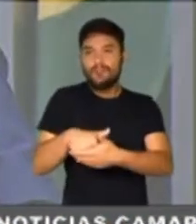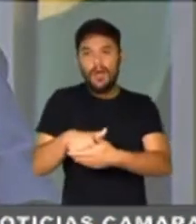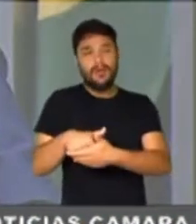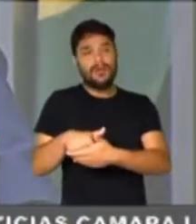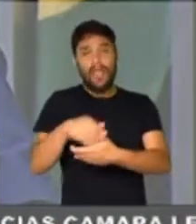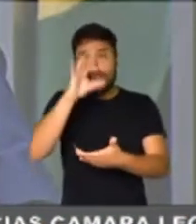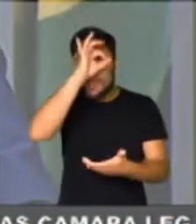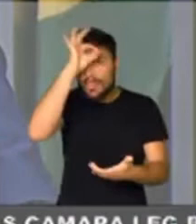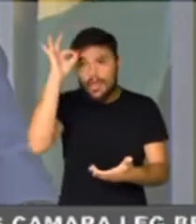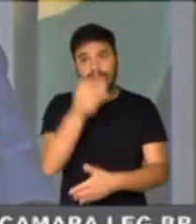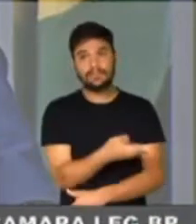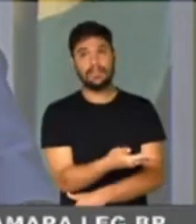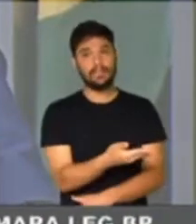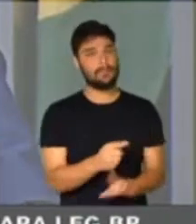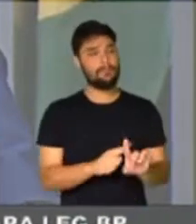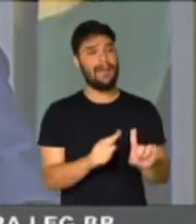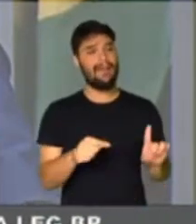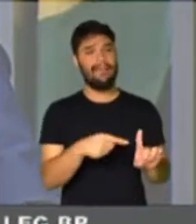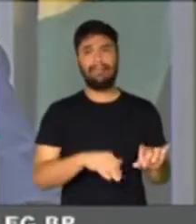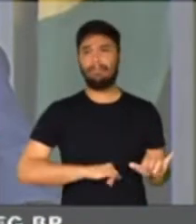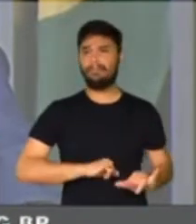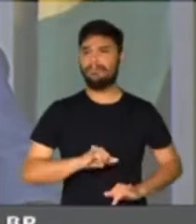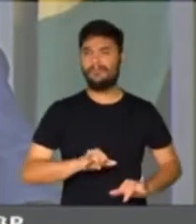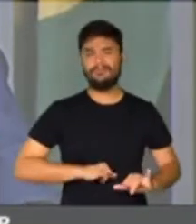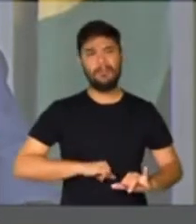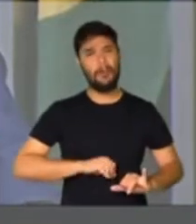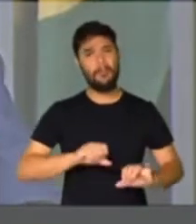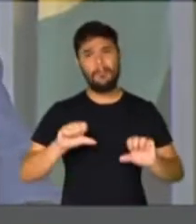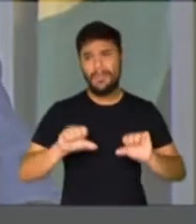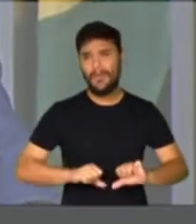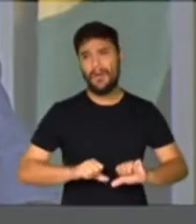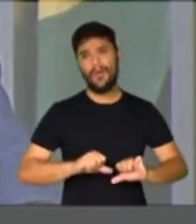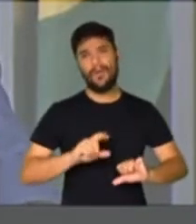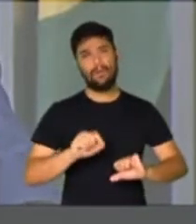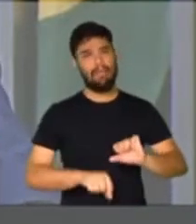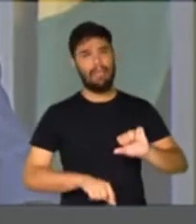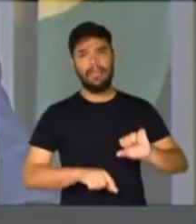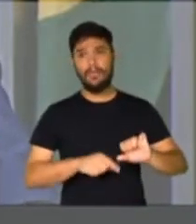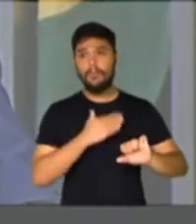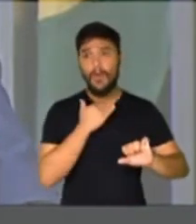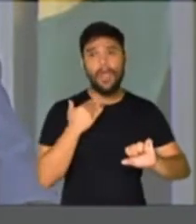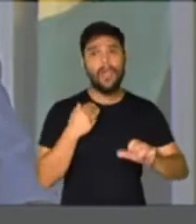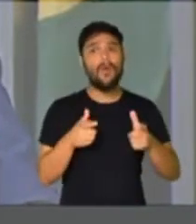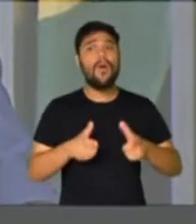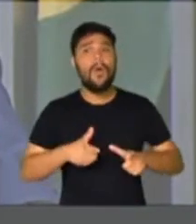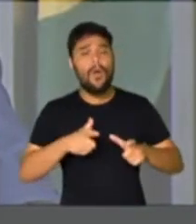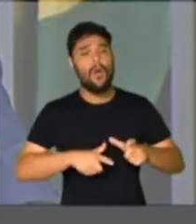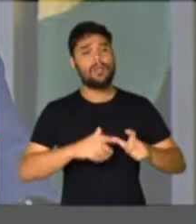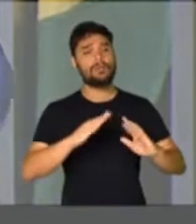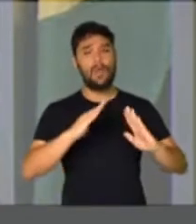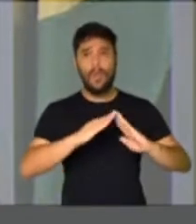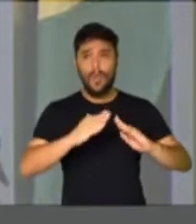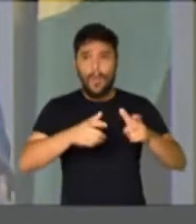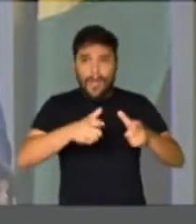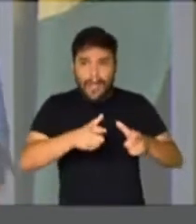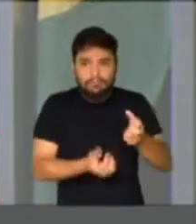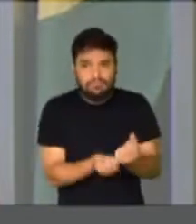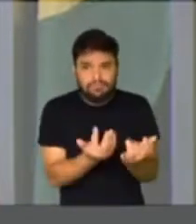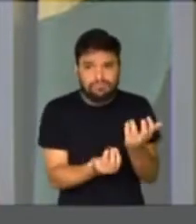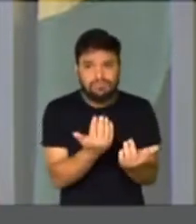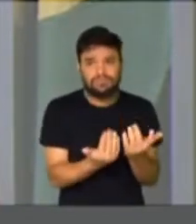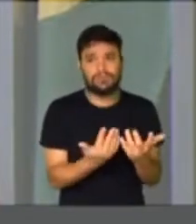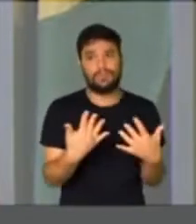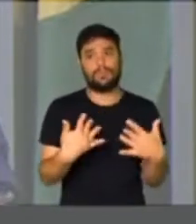sofreram muito diante de uma morte tão trágica quanto é um incêndio oi e eu como